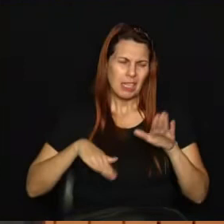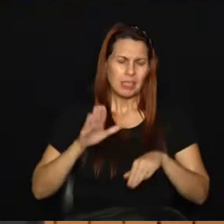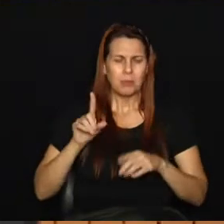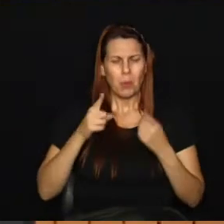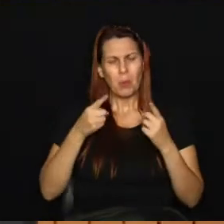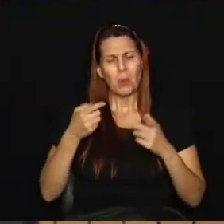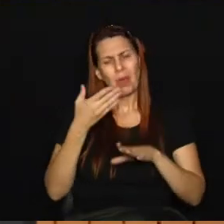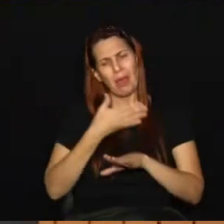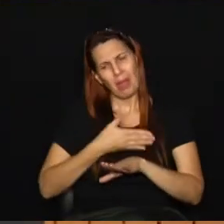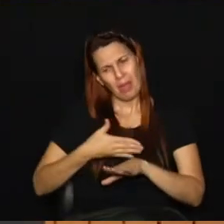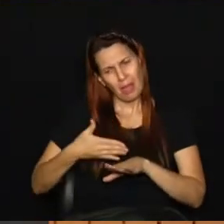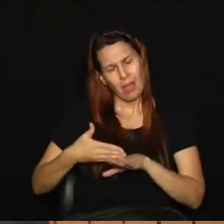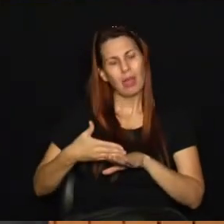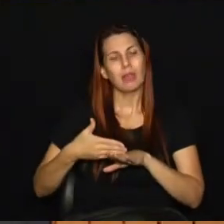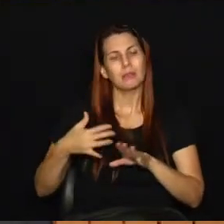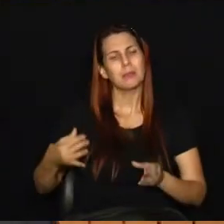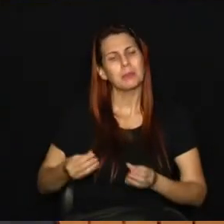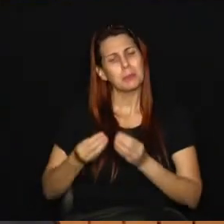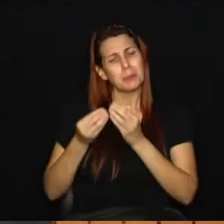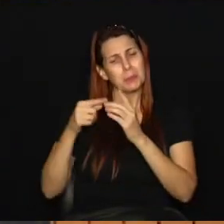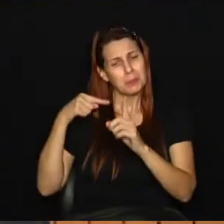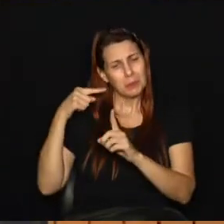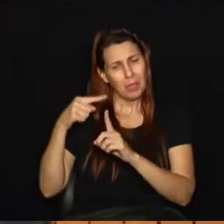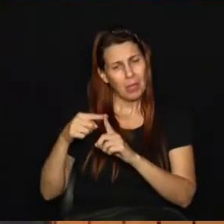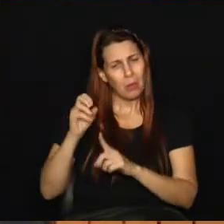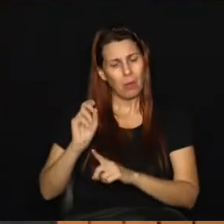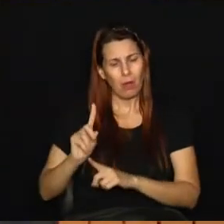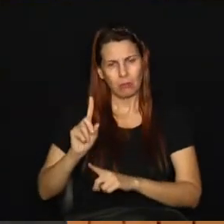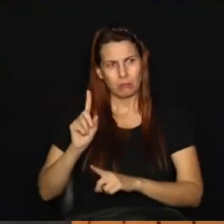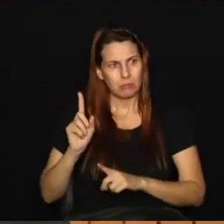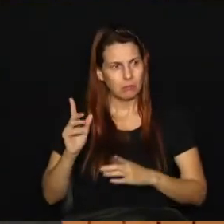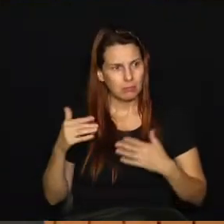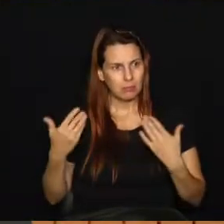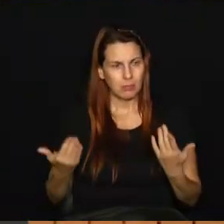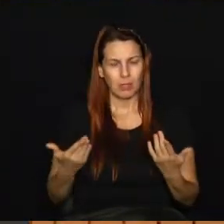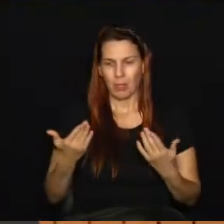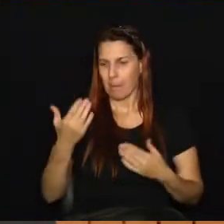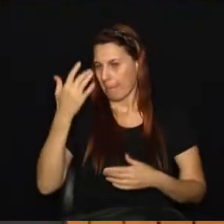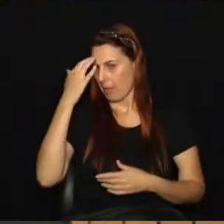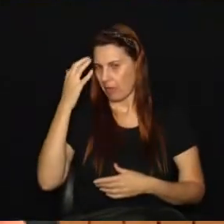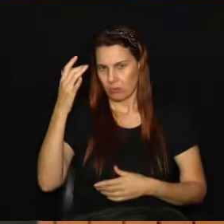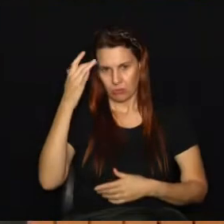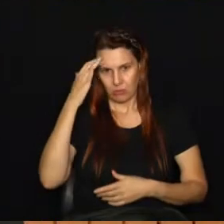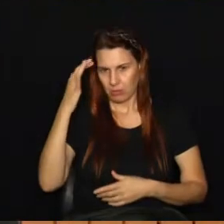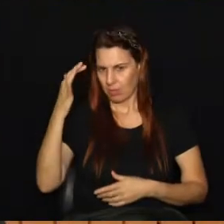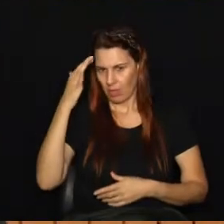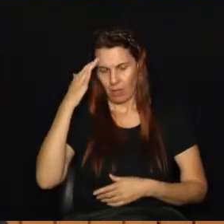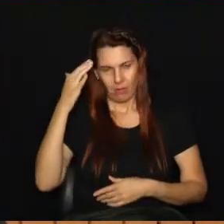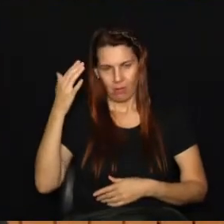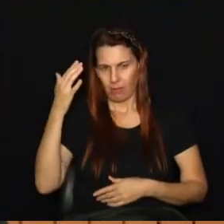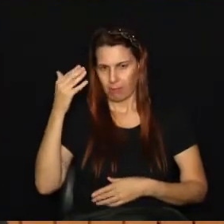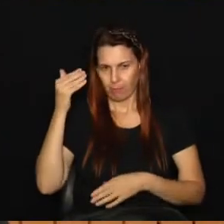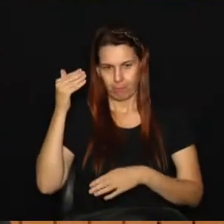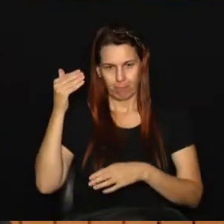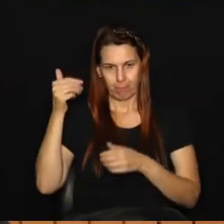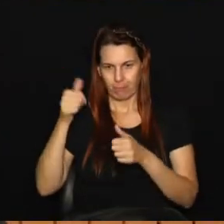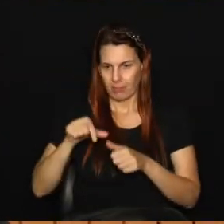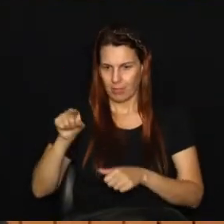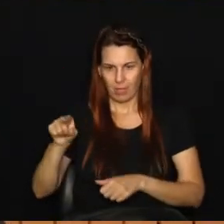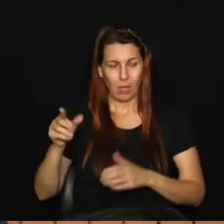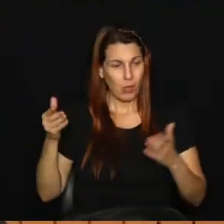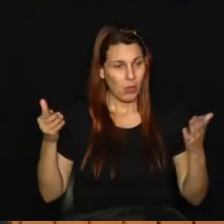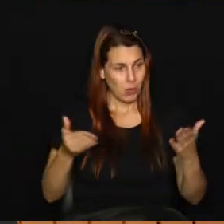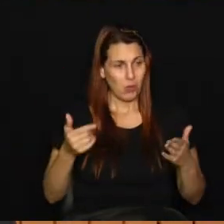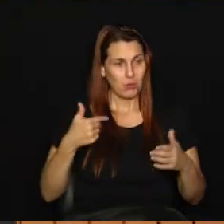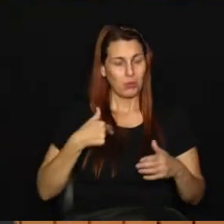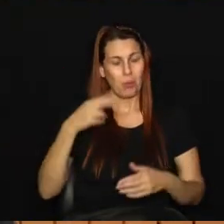missas dos Santos Olhos, na catedral e tal, e, de repente, também nunca imaginava estar lá e acabei. Hoje sou padre